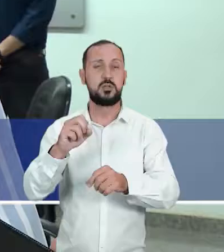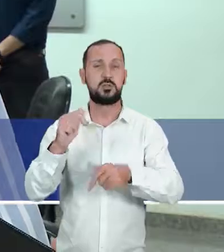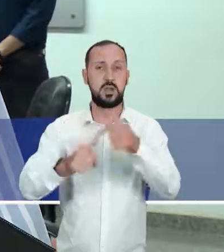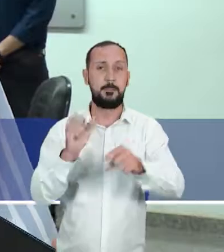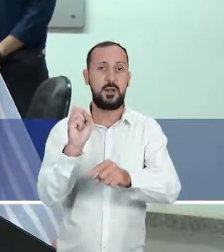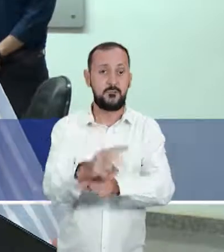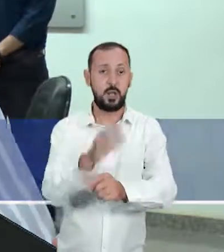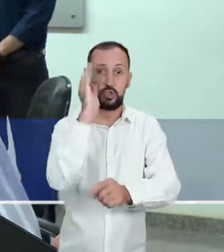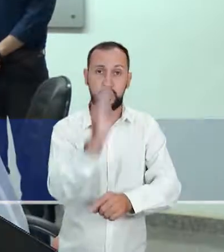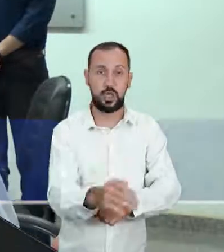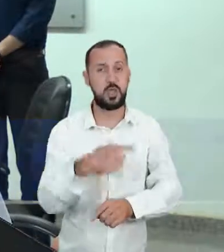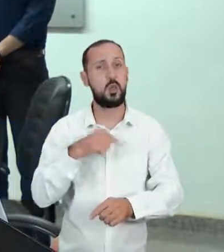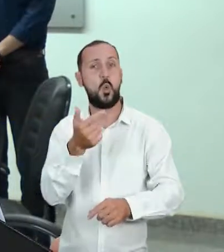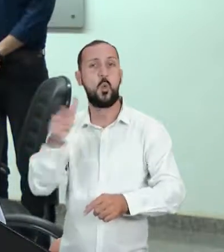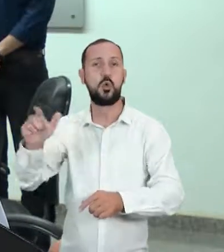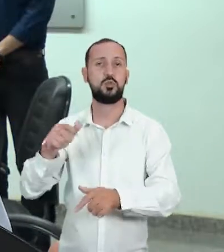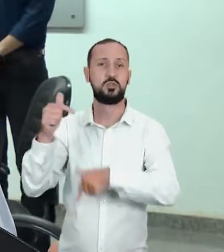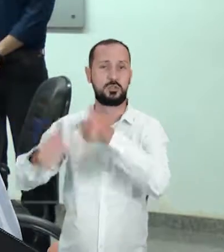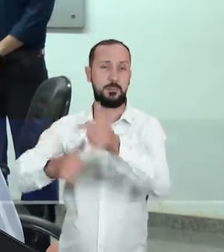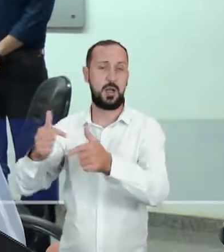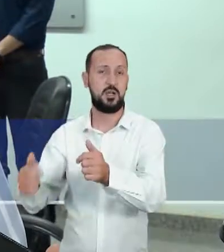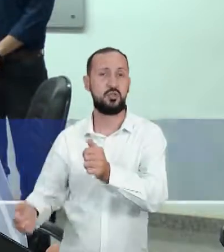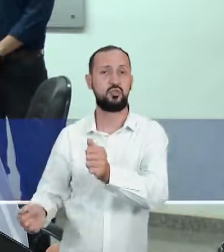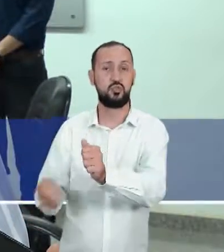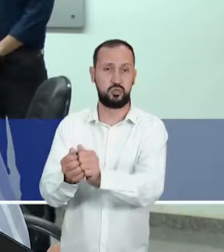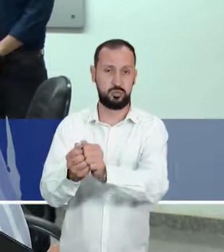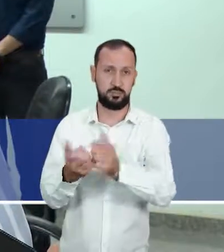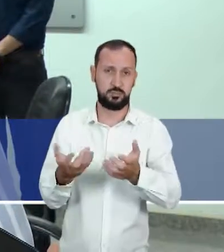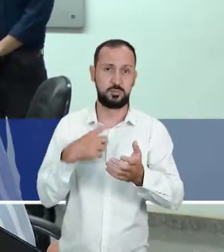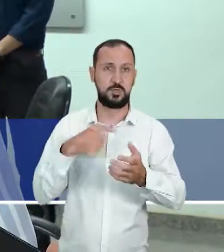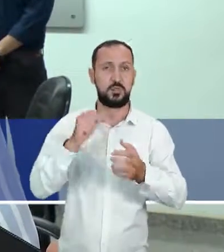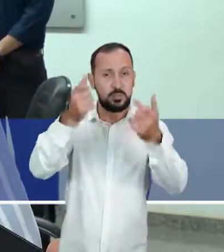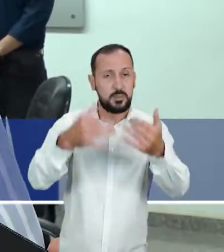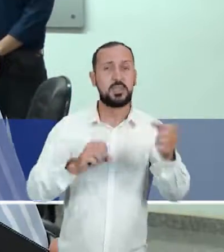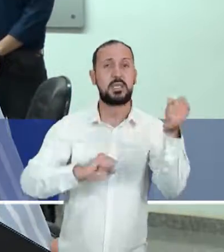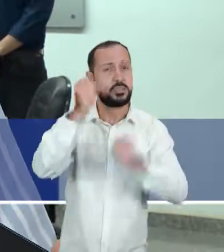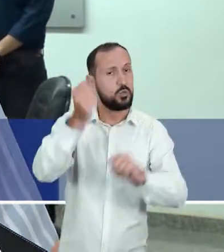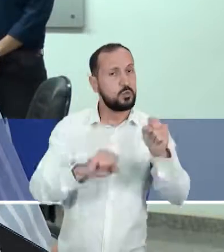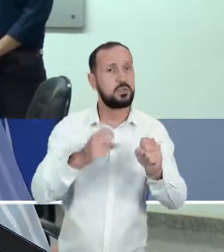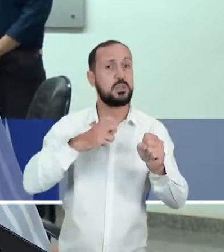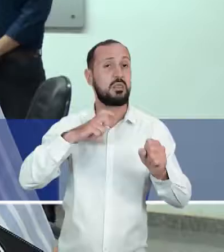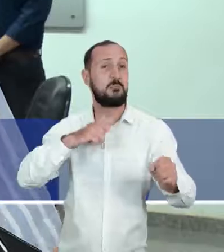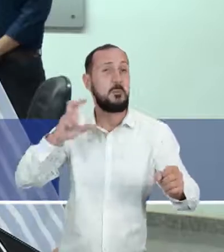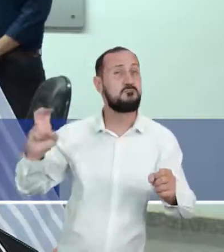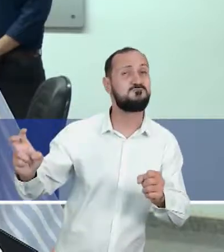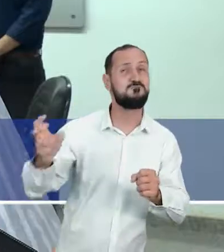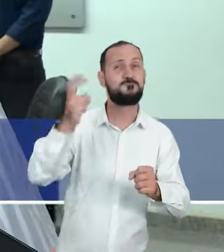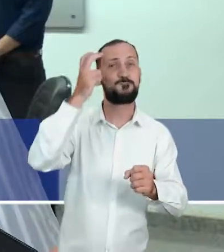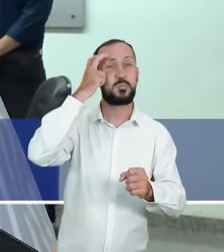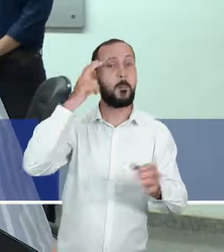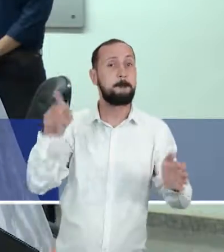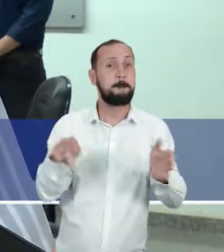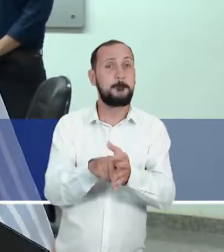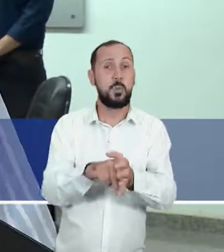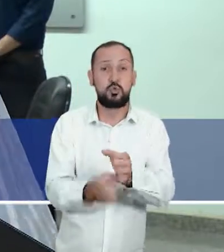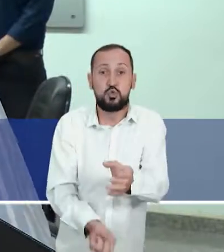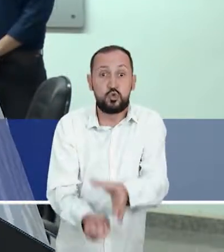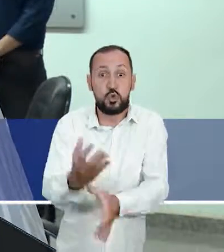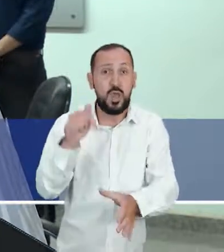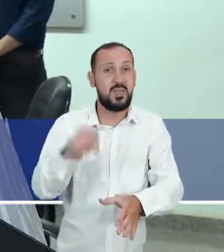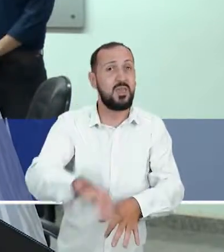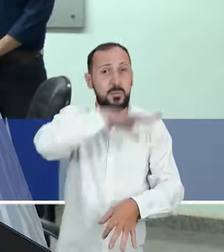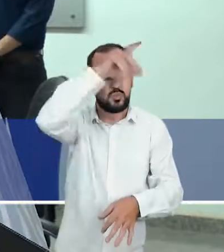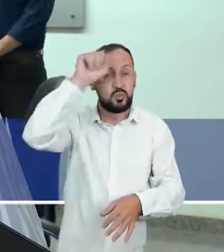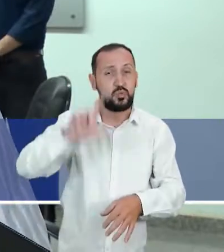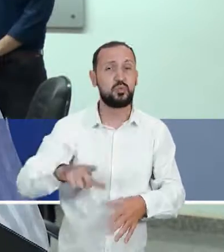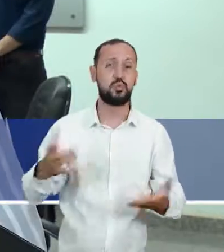diretos, fora os empregos indiretos, né? E nós estamos falando também que essa indústria é uma indústria que culturalmente é uma indústria do estado de